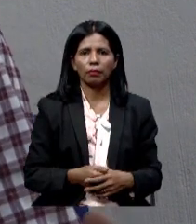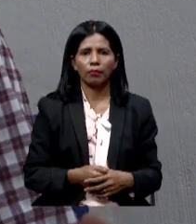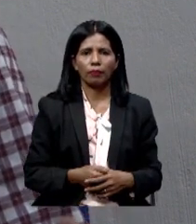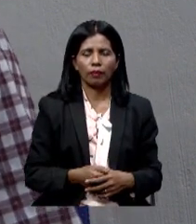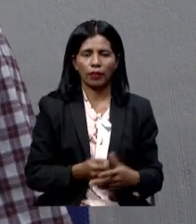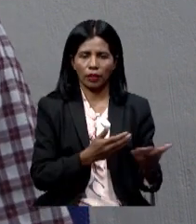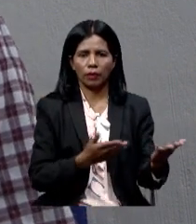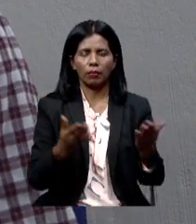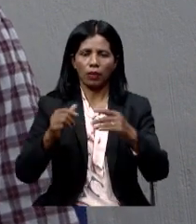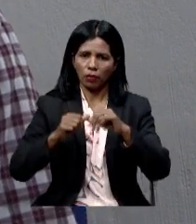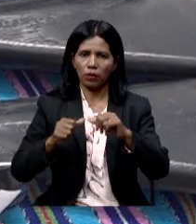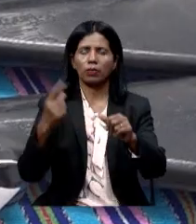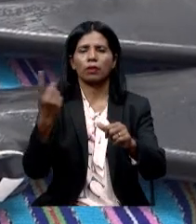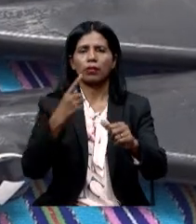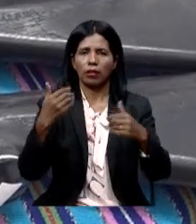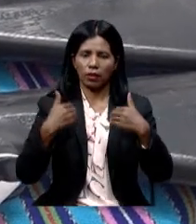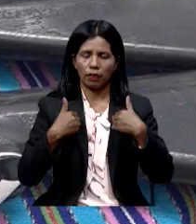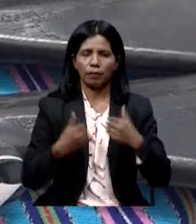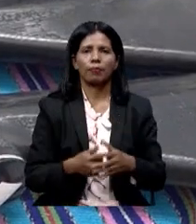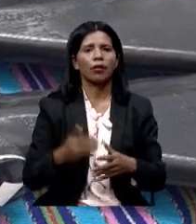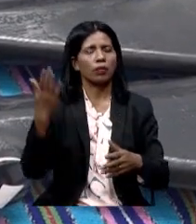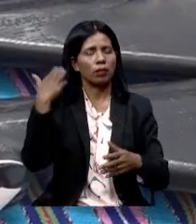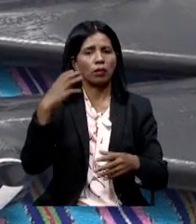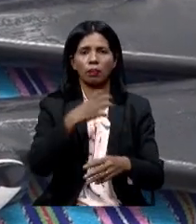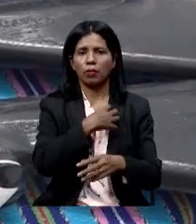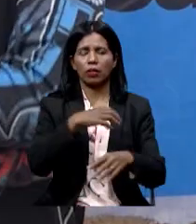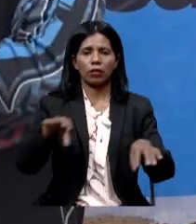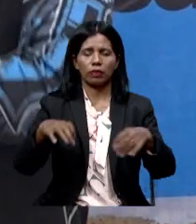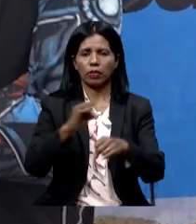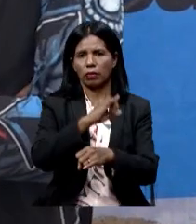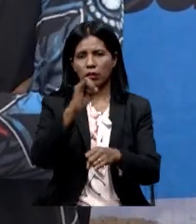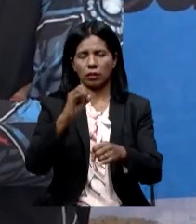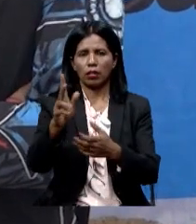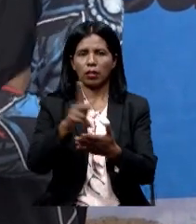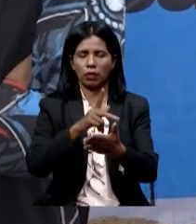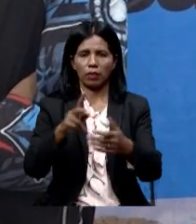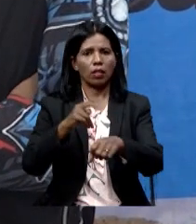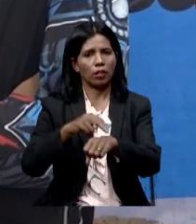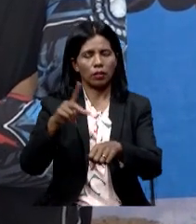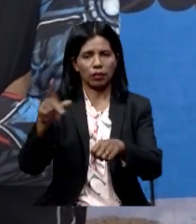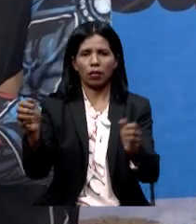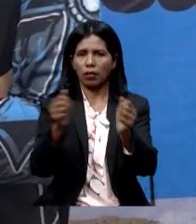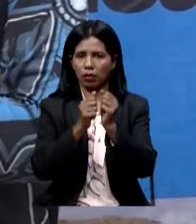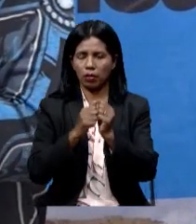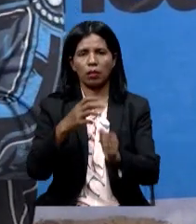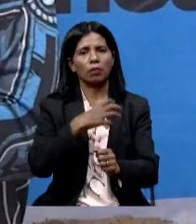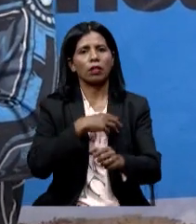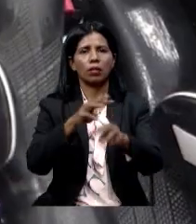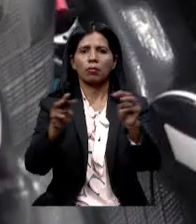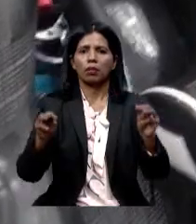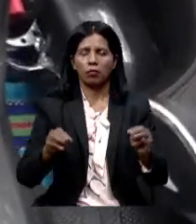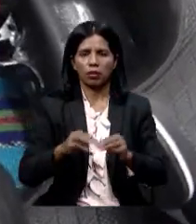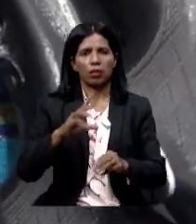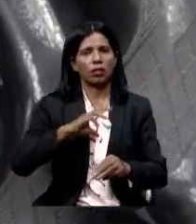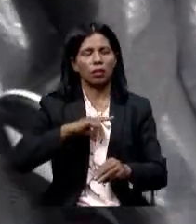importa maine kontinu na faten iha antes ne polícia serviço investigação criminal nacional hamuto ko polícia município